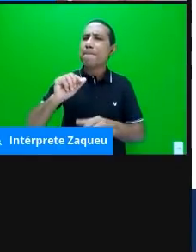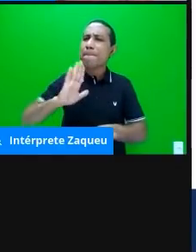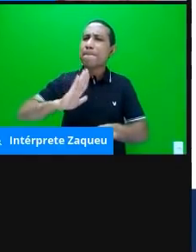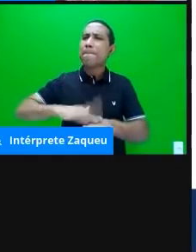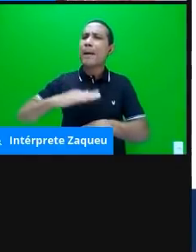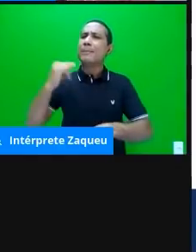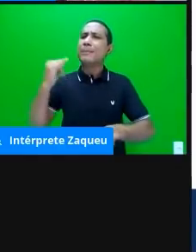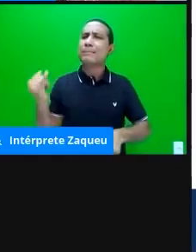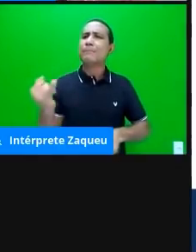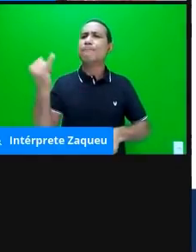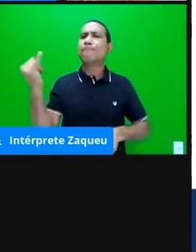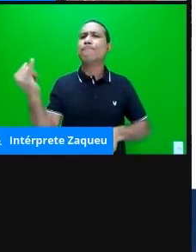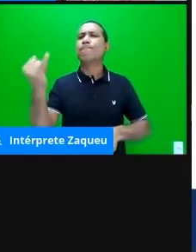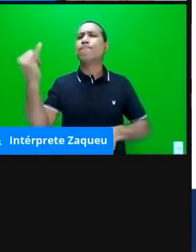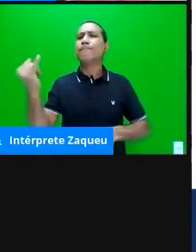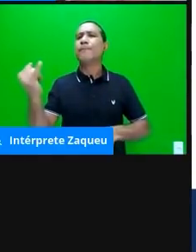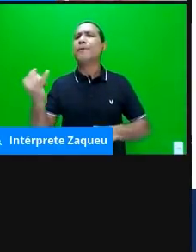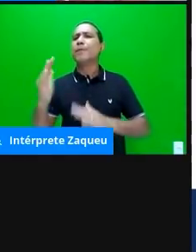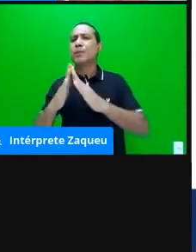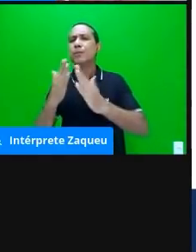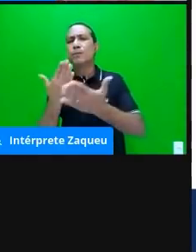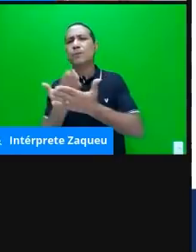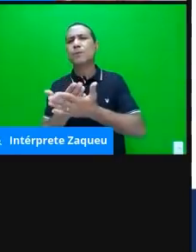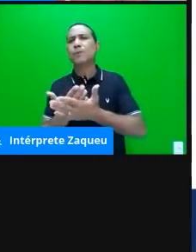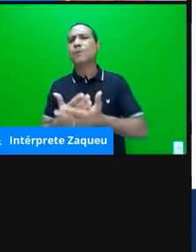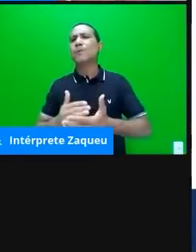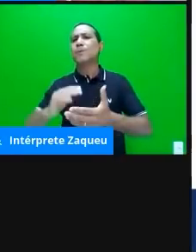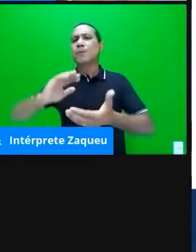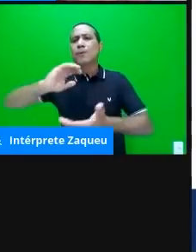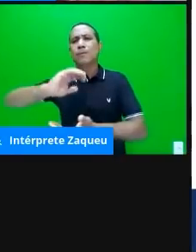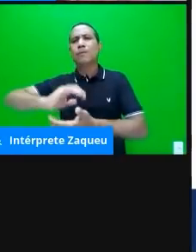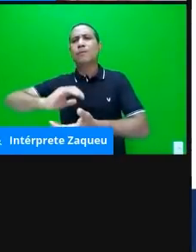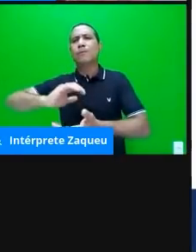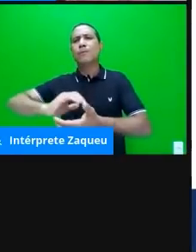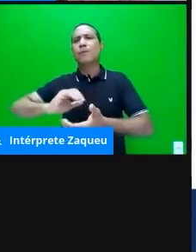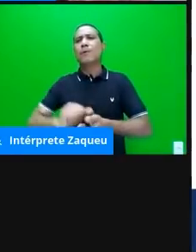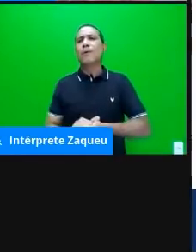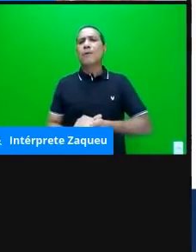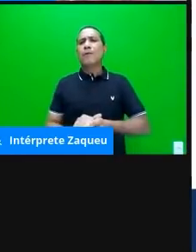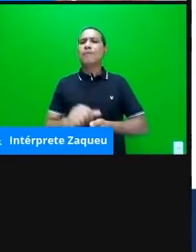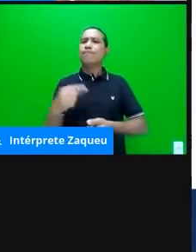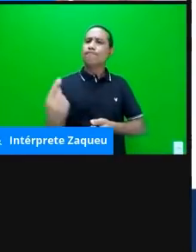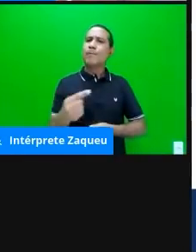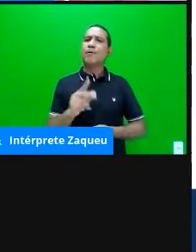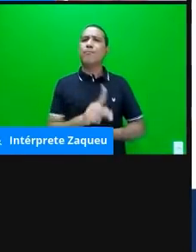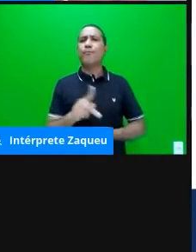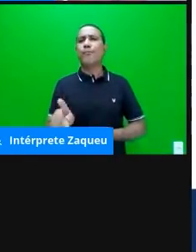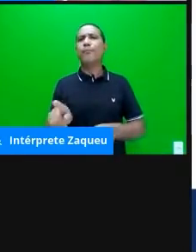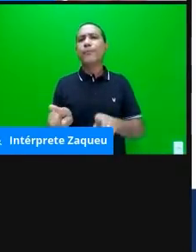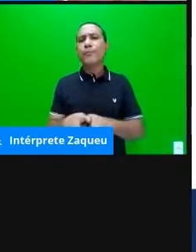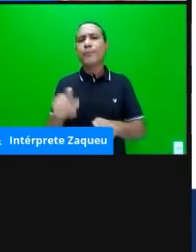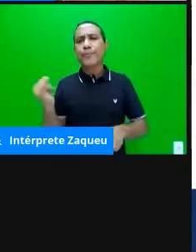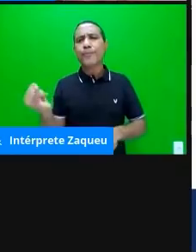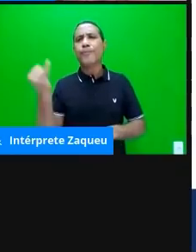nós, enquanto escola, enquanto rede municipal de ensino, enquanto professores, né, assumir o